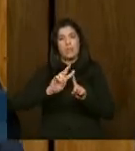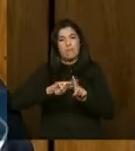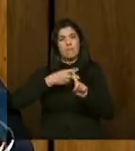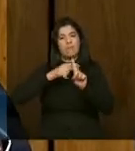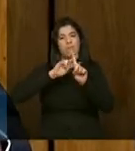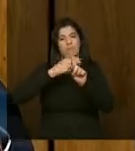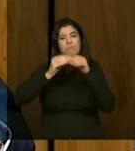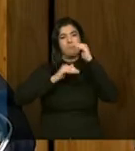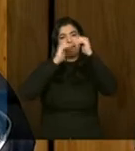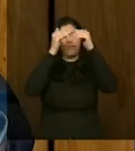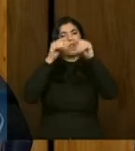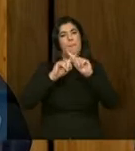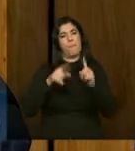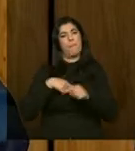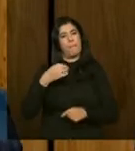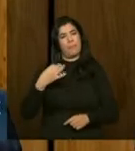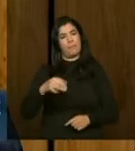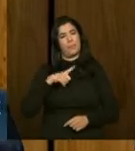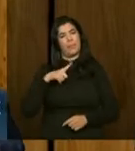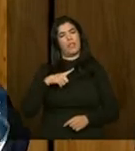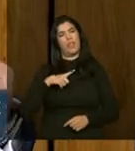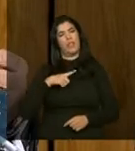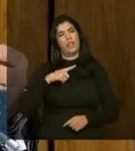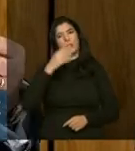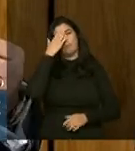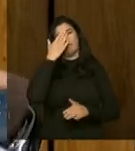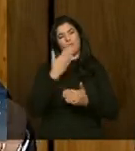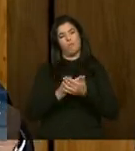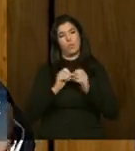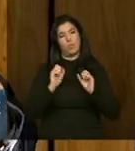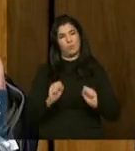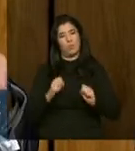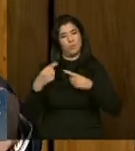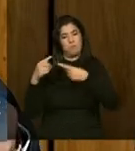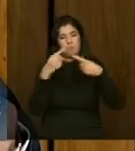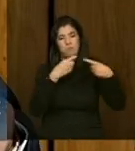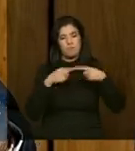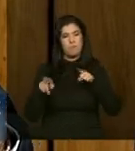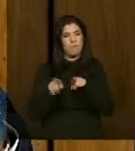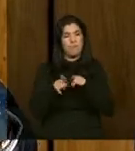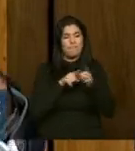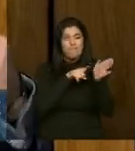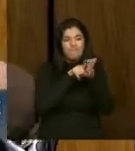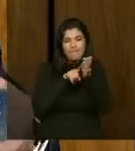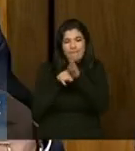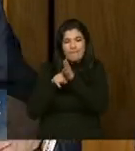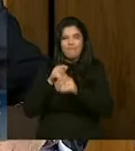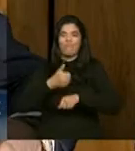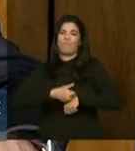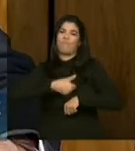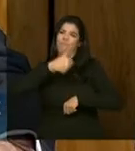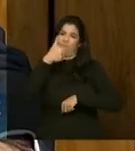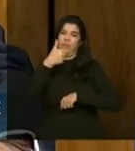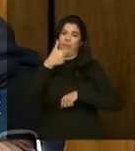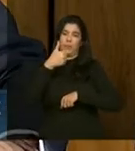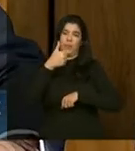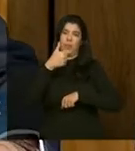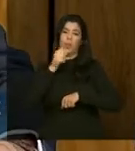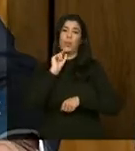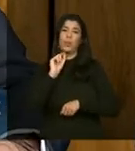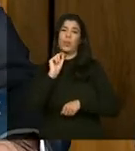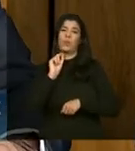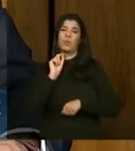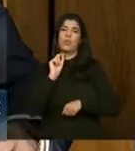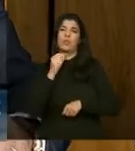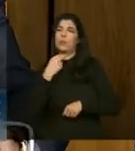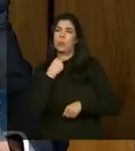certamente todas elas, eu tenho certeza absoluta que poderão ser discutidas, analisadas e melhoradas naquilo que